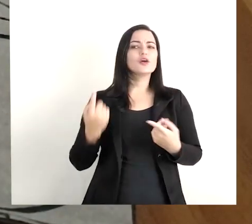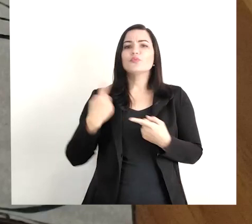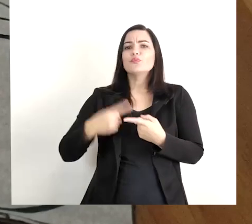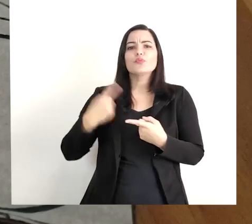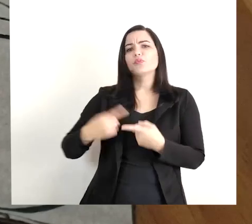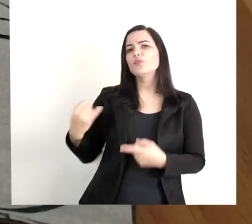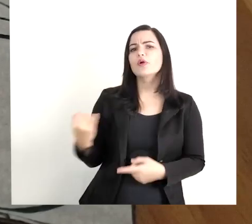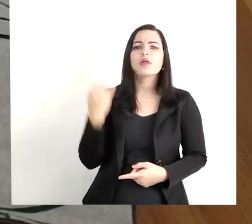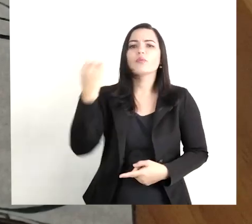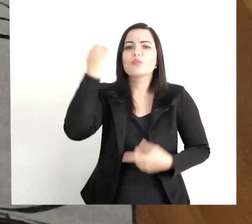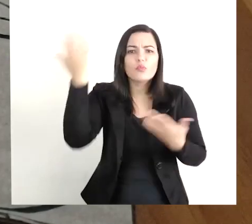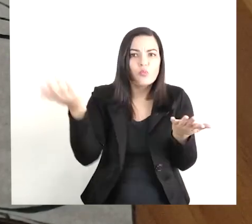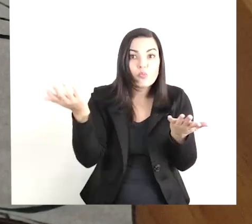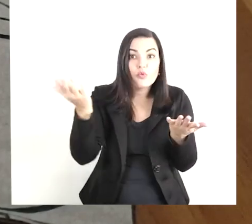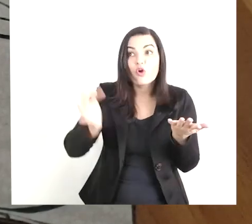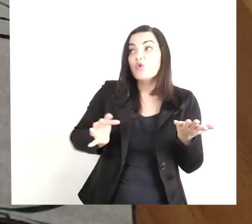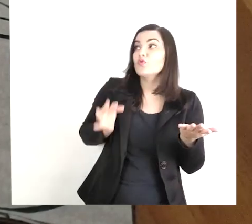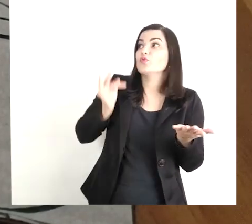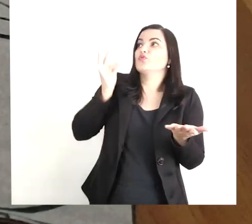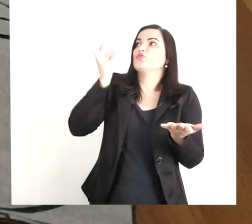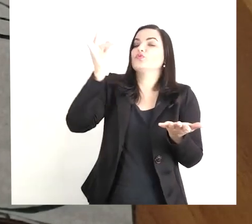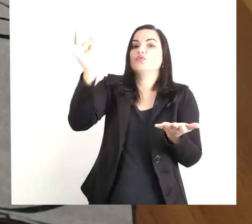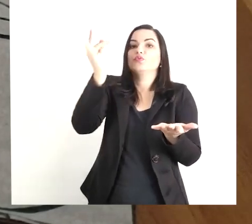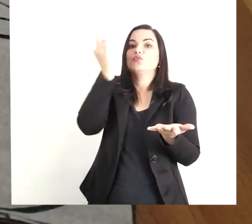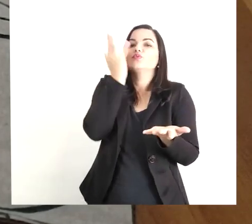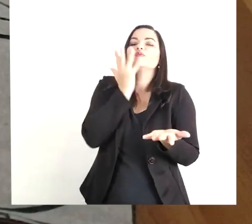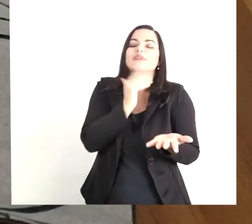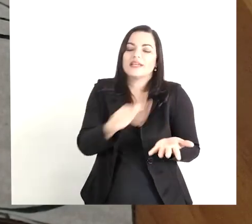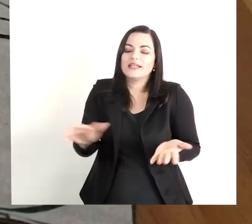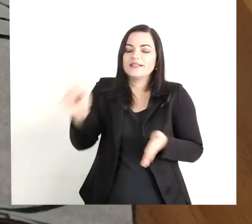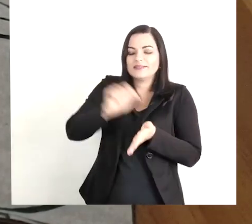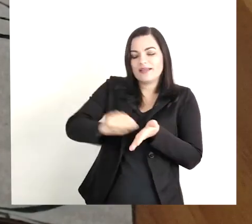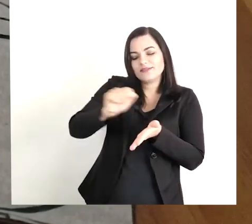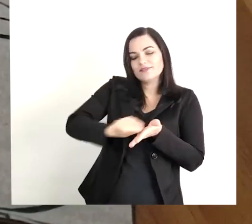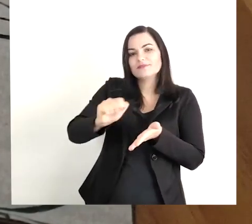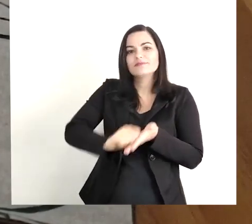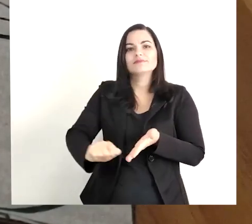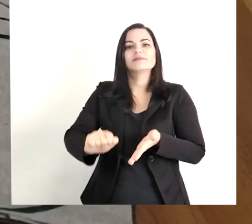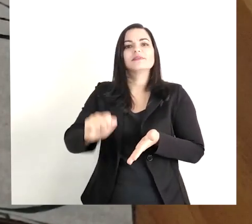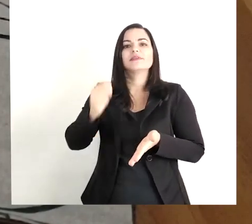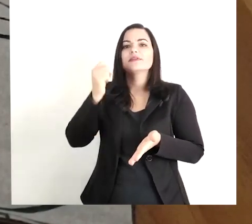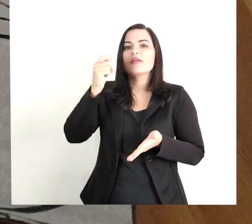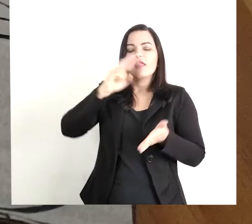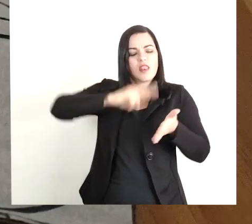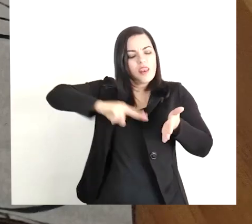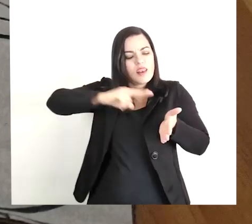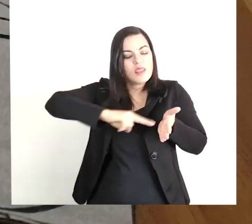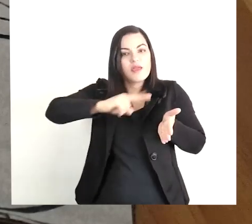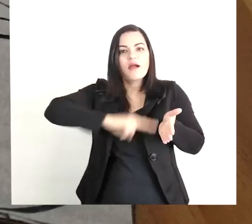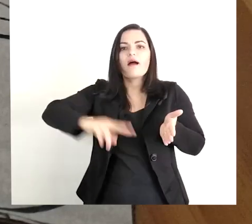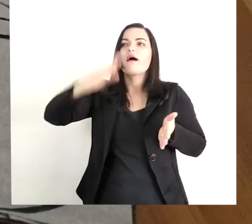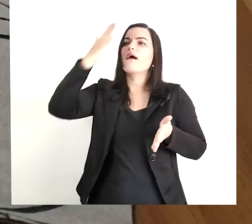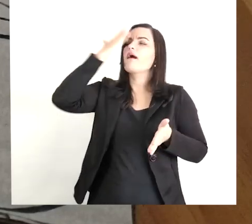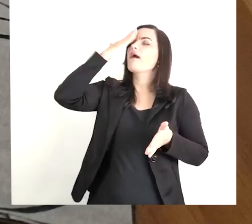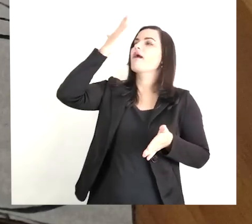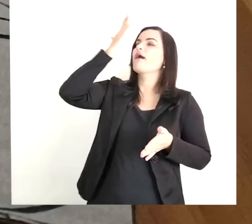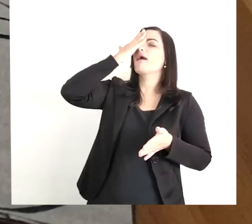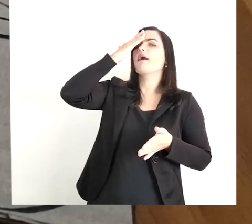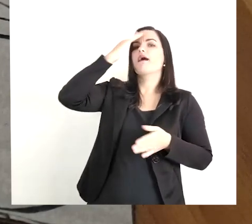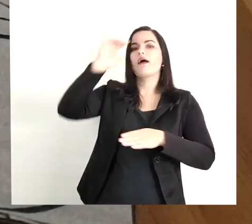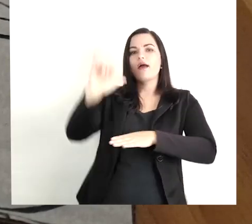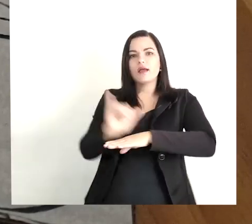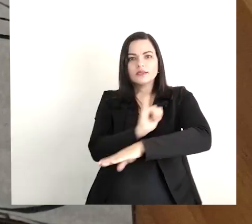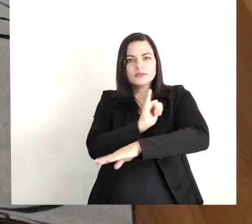é importante porque no futuro, quando a criança aprender a ler e escrever, ela vai começar a elaborar estratégias de